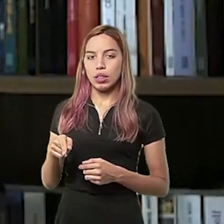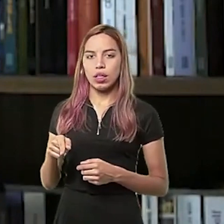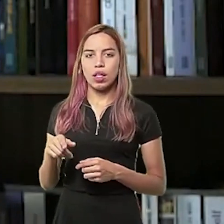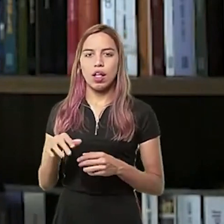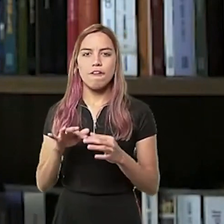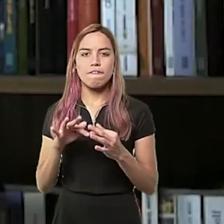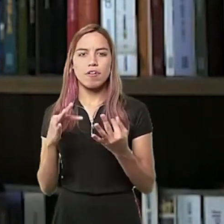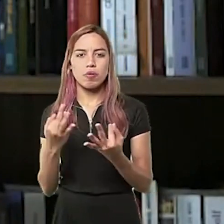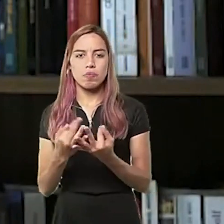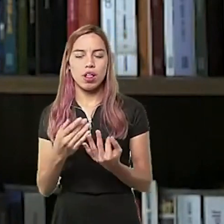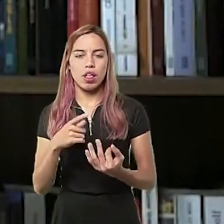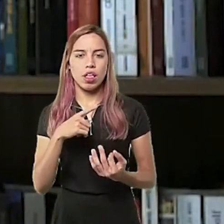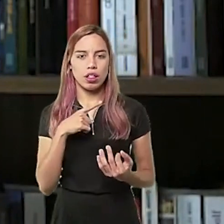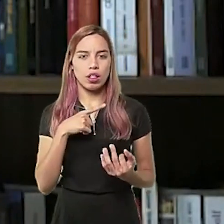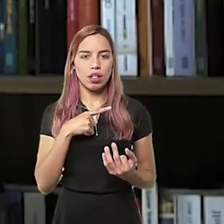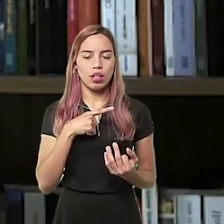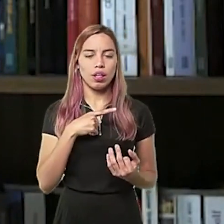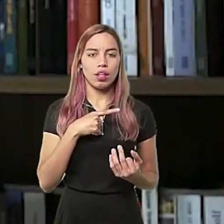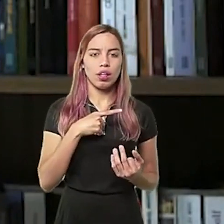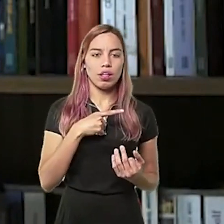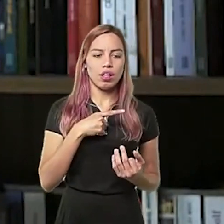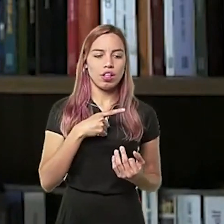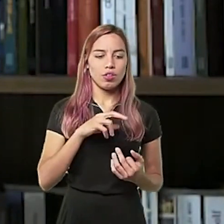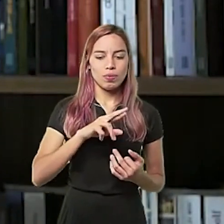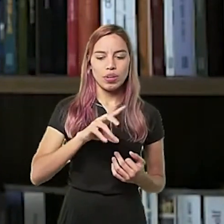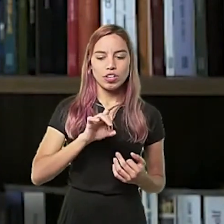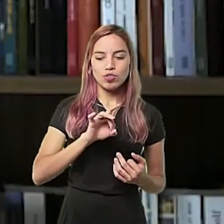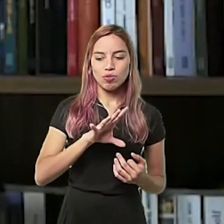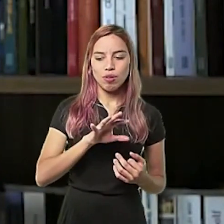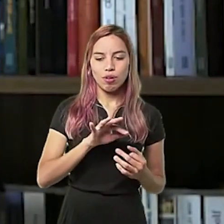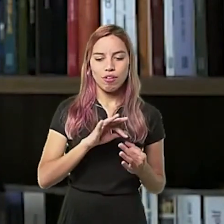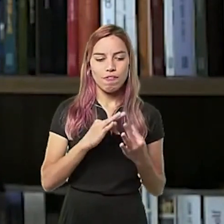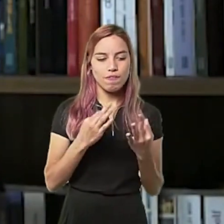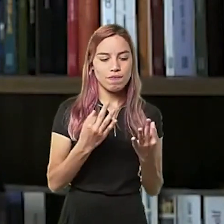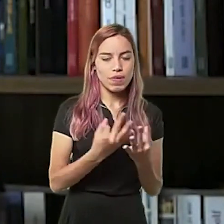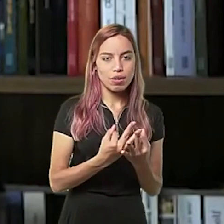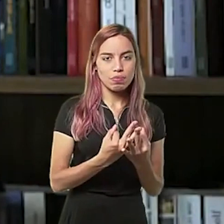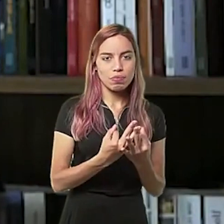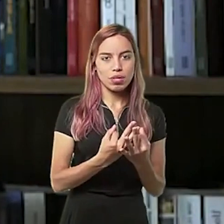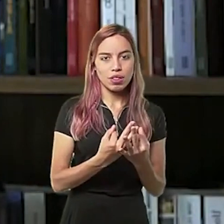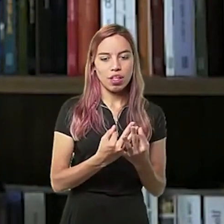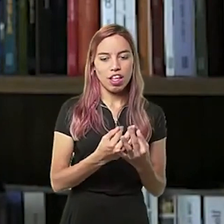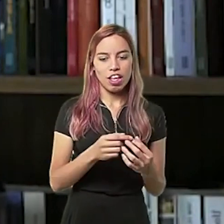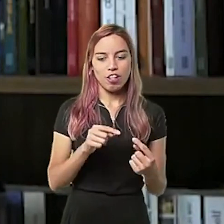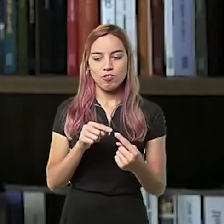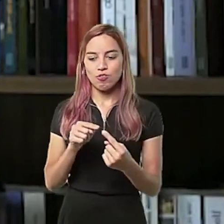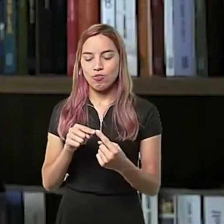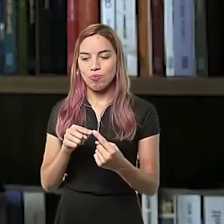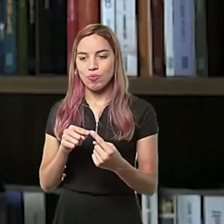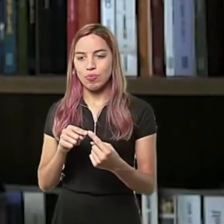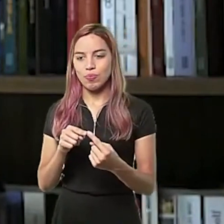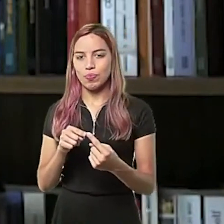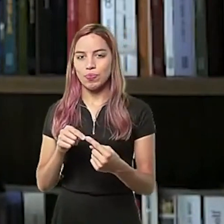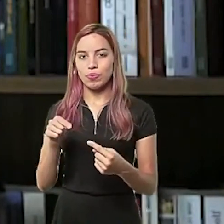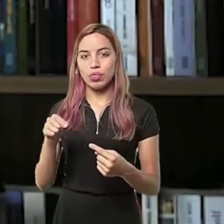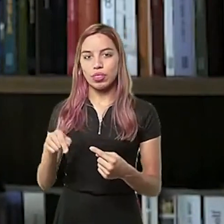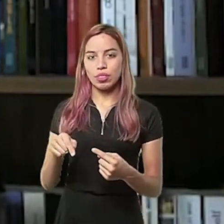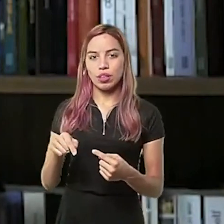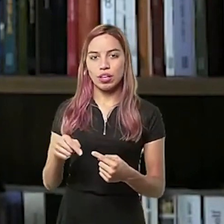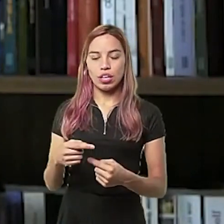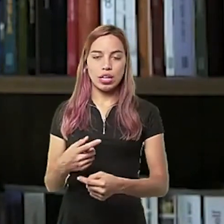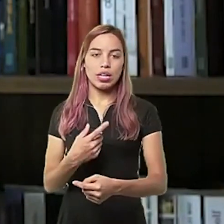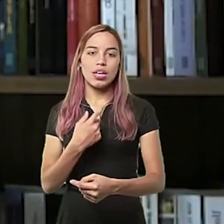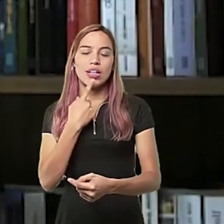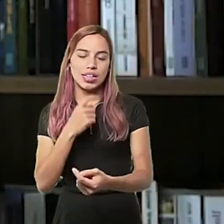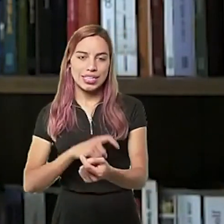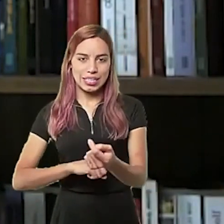uma construção. E nessas práticas religiosas eu vi muitas vezes o parentesco surgir,